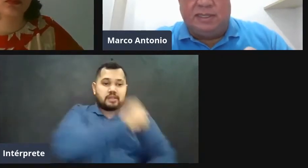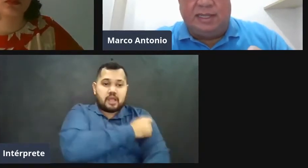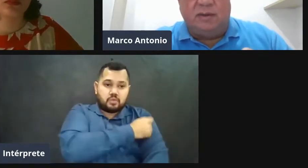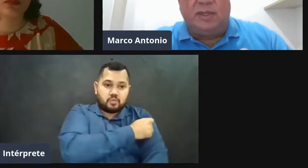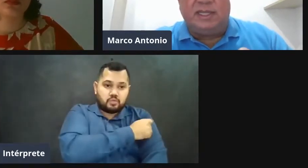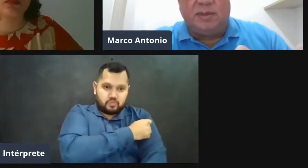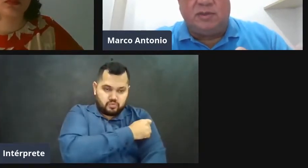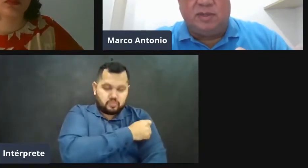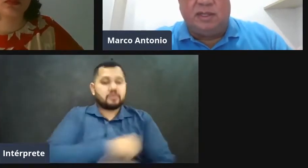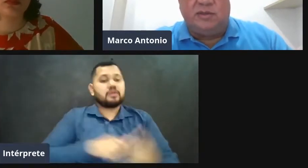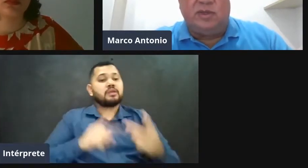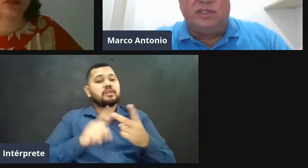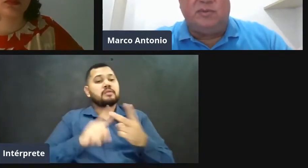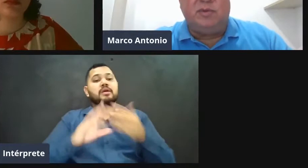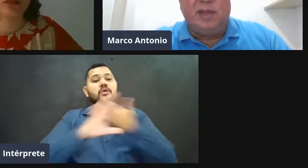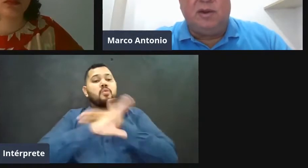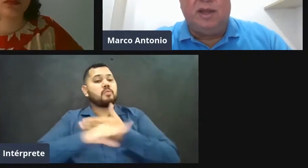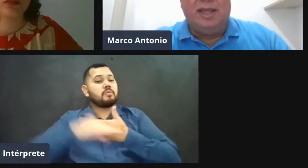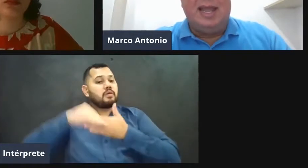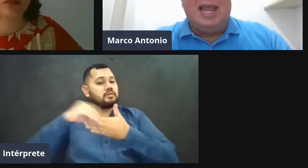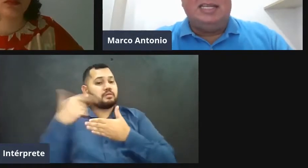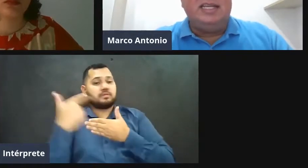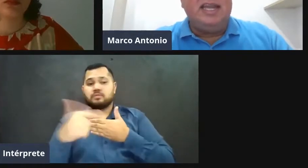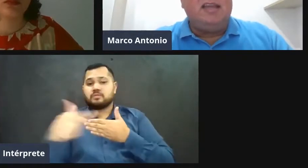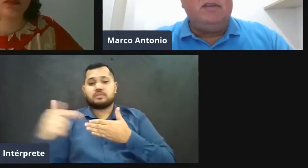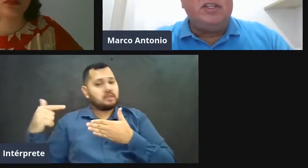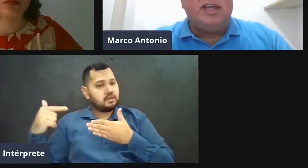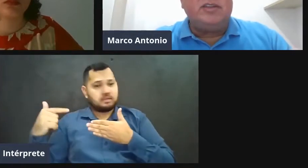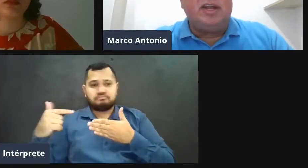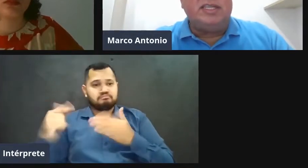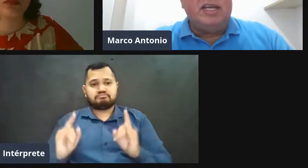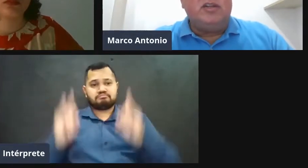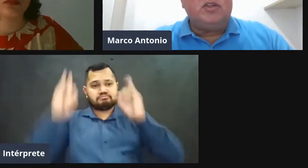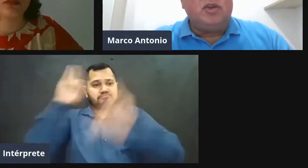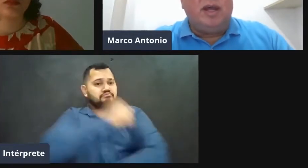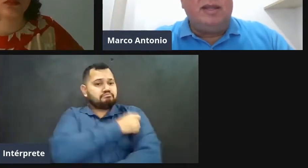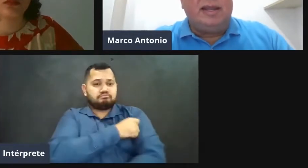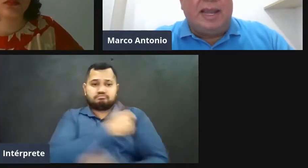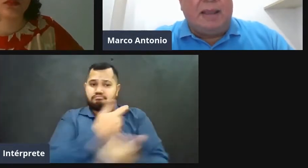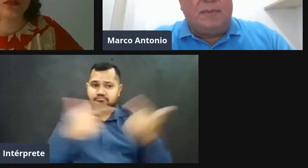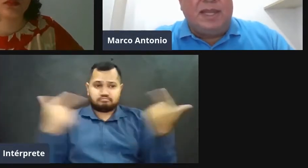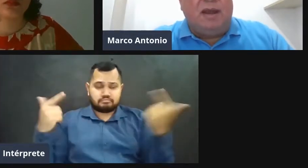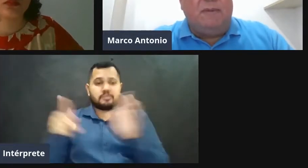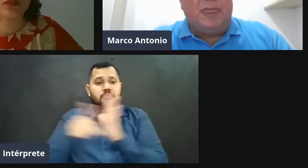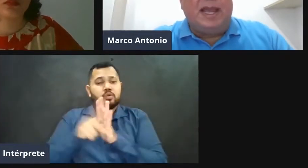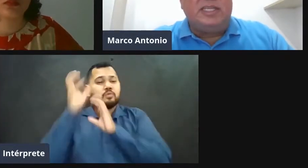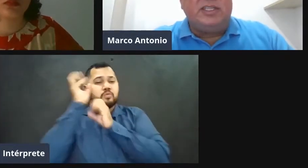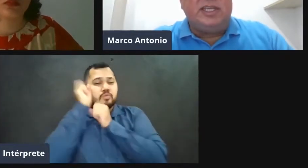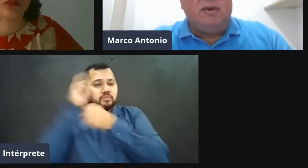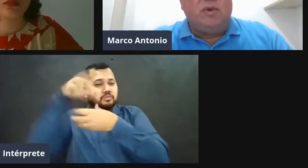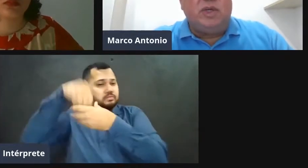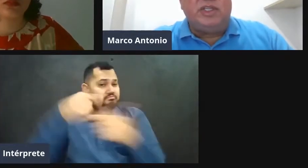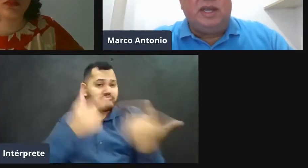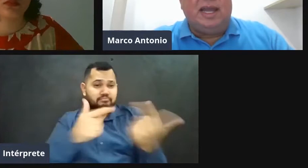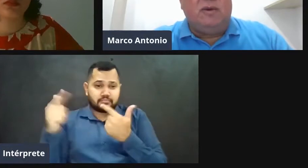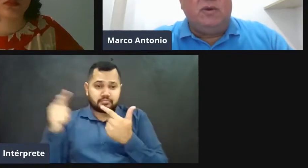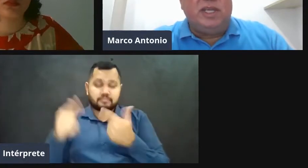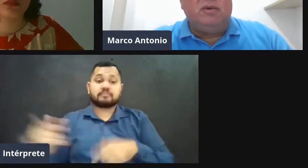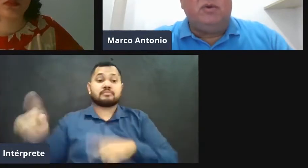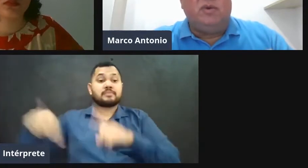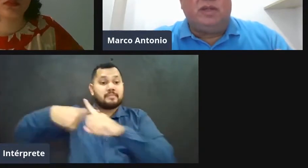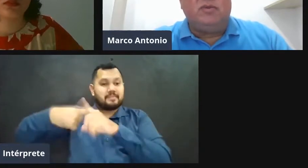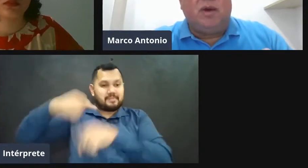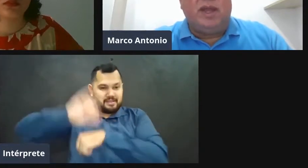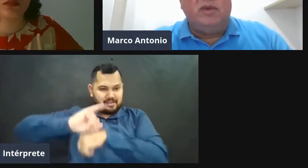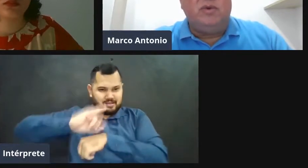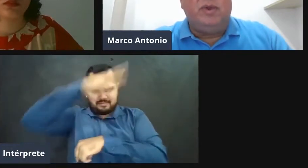poder estar dando um atendimento estudantil muito melhor. A gente tem que investir em restaurante. Só na capital, a gente tem hoje, lá